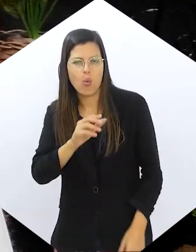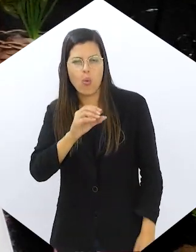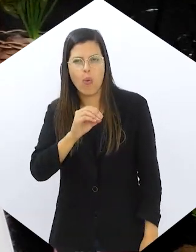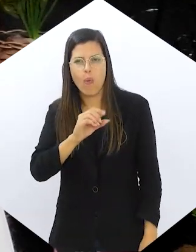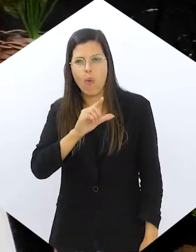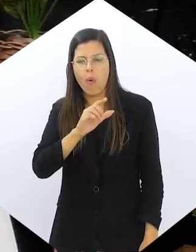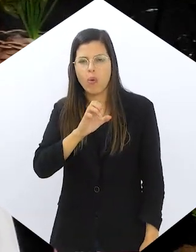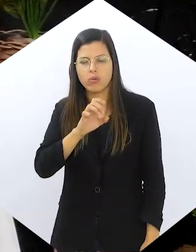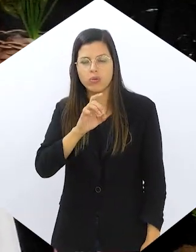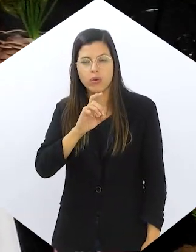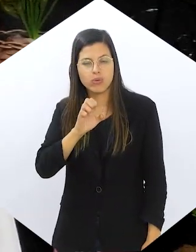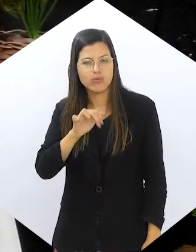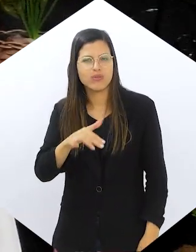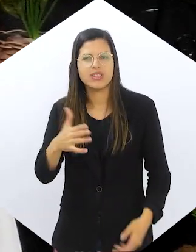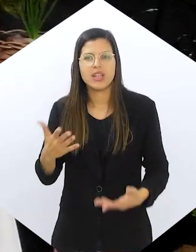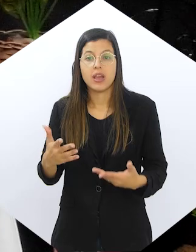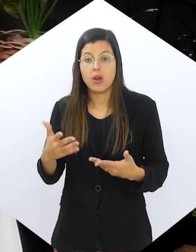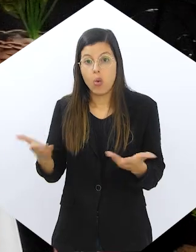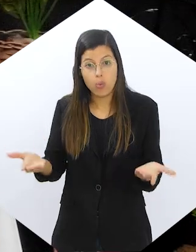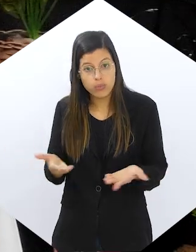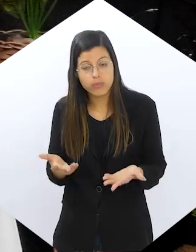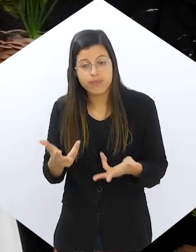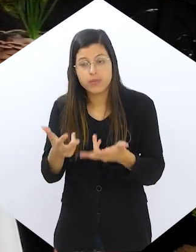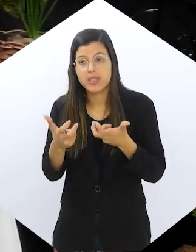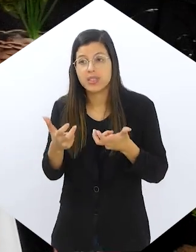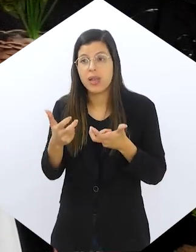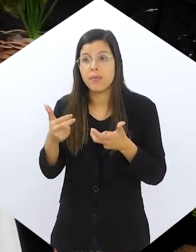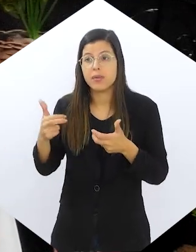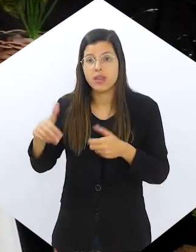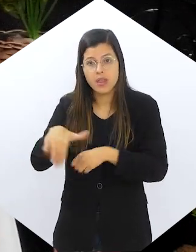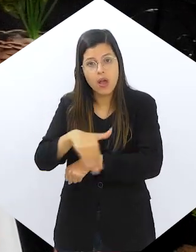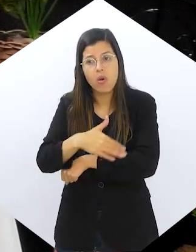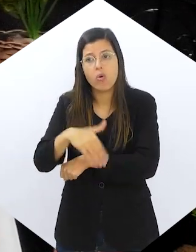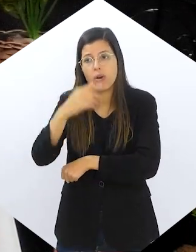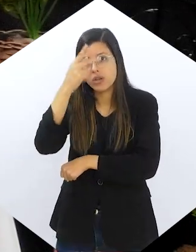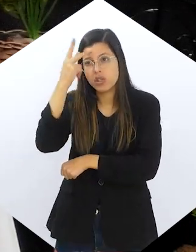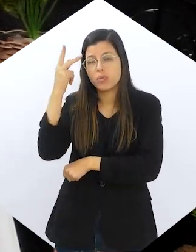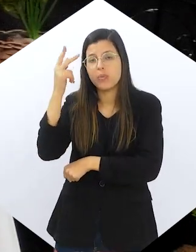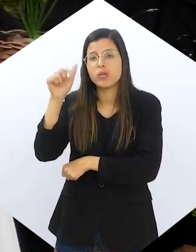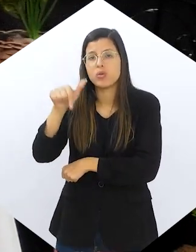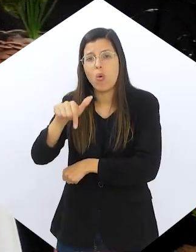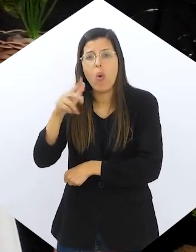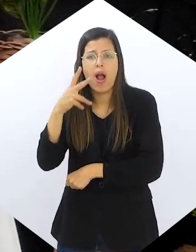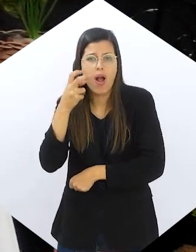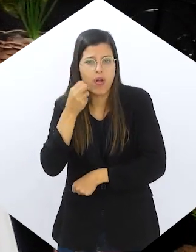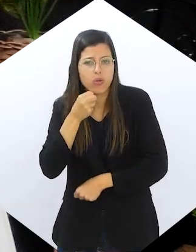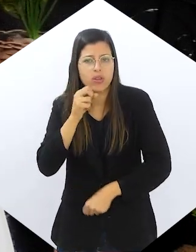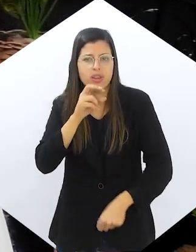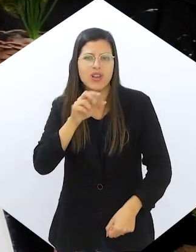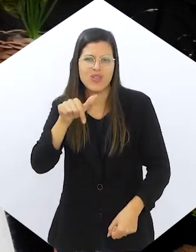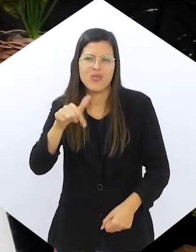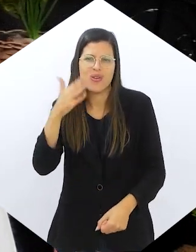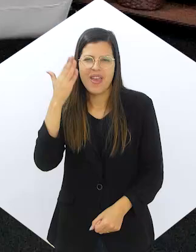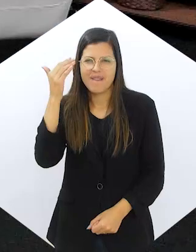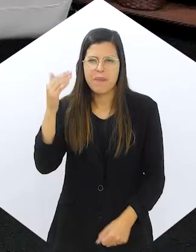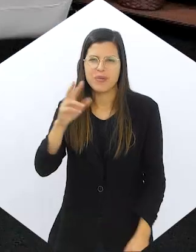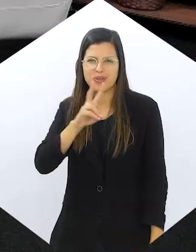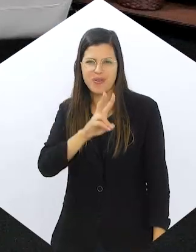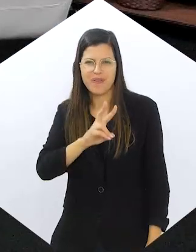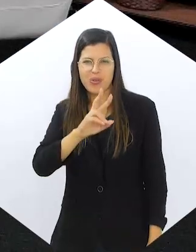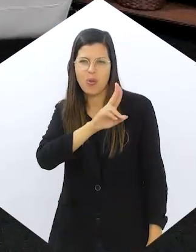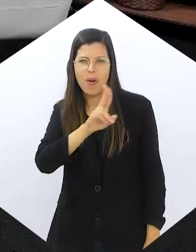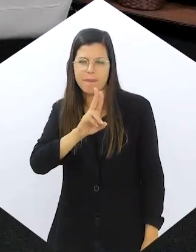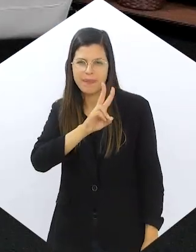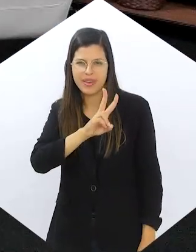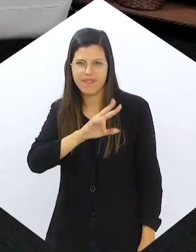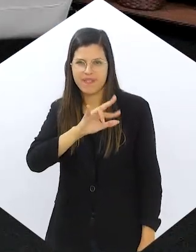um golden, um poodle. Hoje em dia você vê pessoas caminhando pelas ruas com os famosos vira-latas, Sim, eu saio né? com meus cachorros na rua, a gente